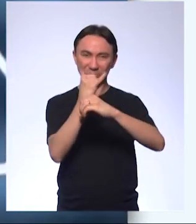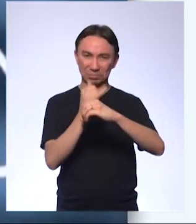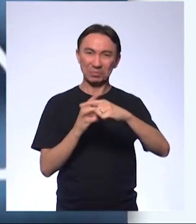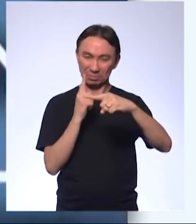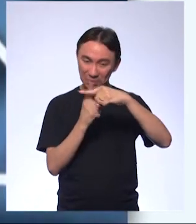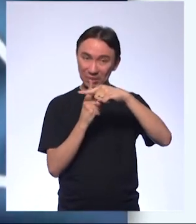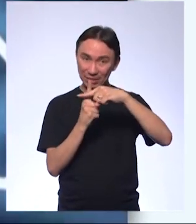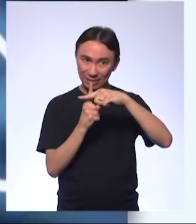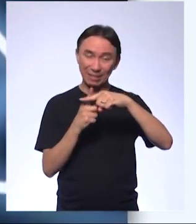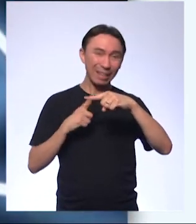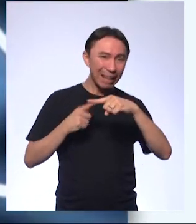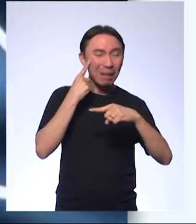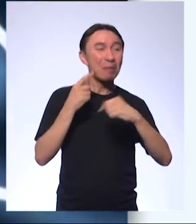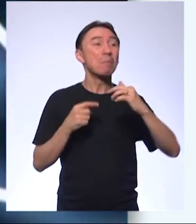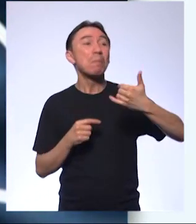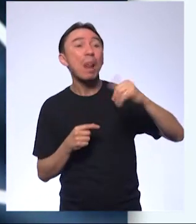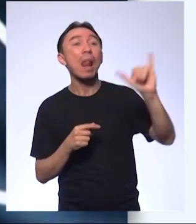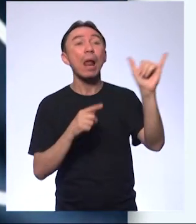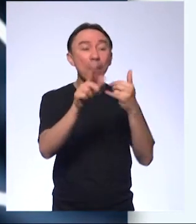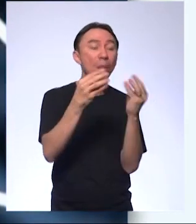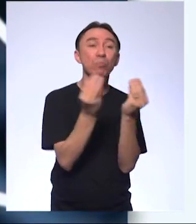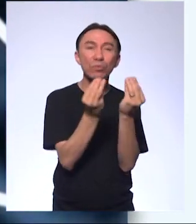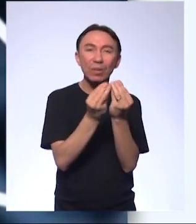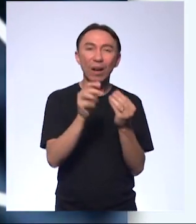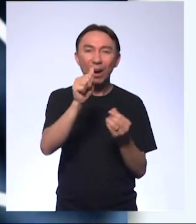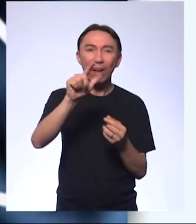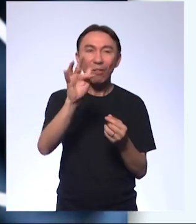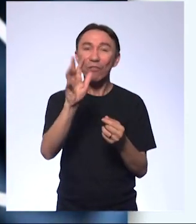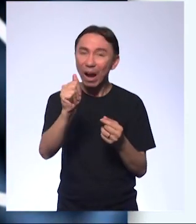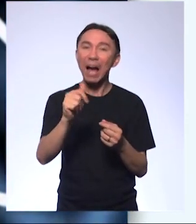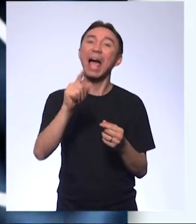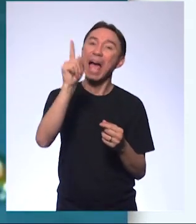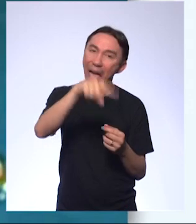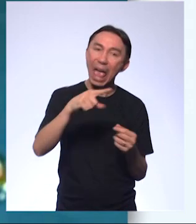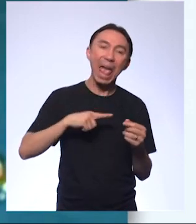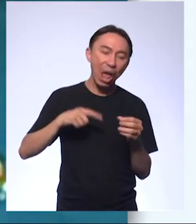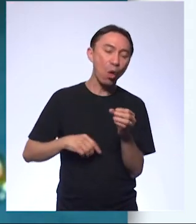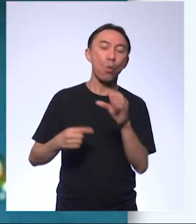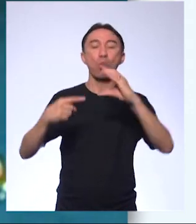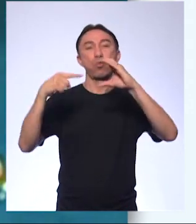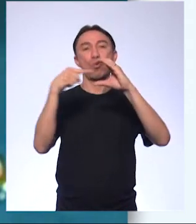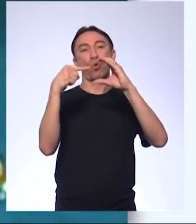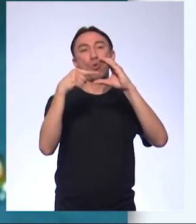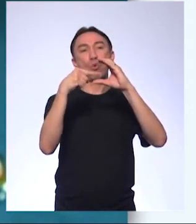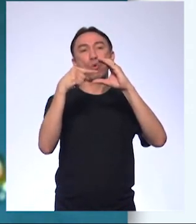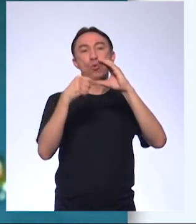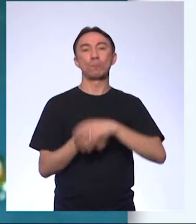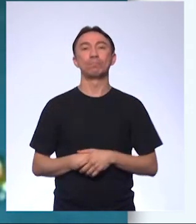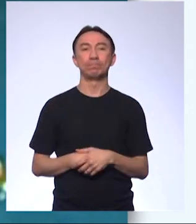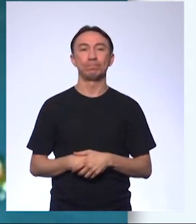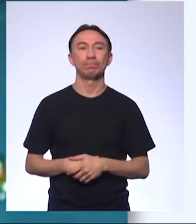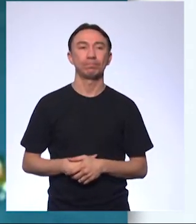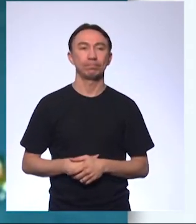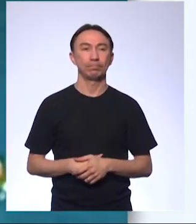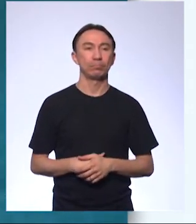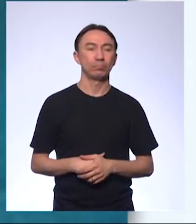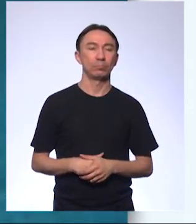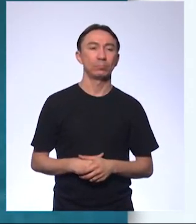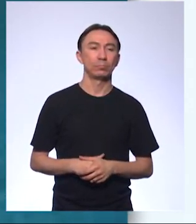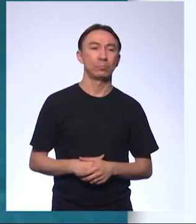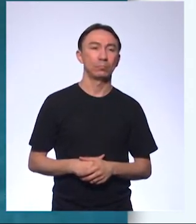positiva, visto que uma pequena quantidade das partículas alfa de carga positiva sofreu grandes desvios. Portanto, essa pequena parte